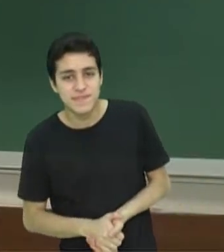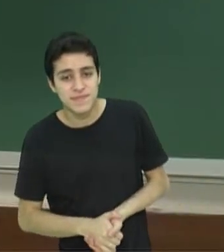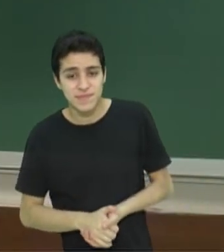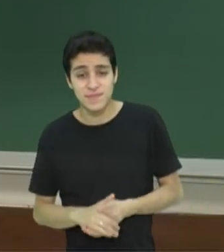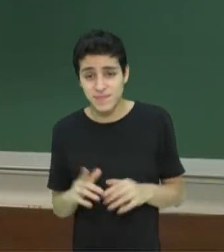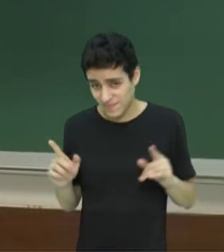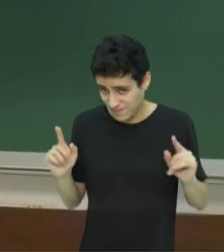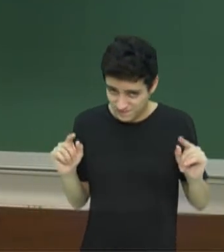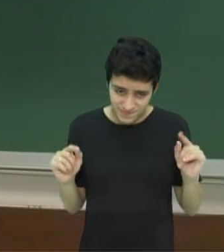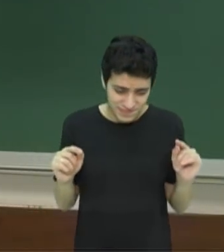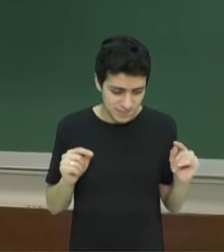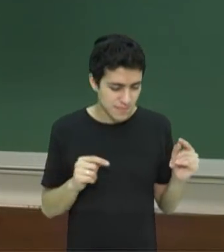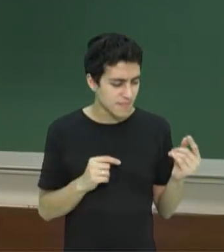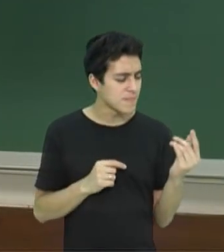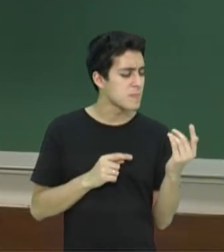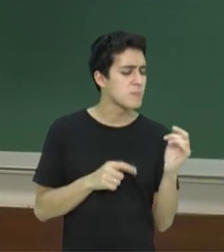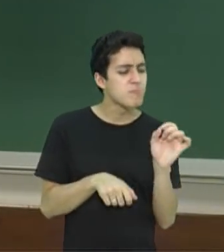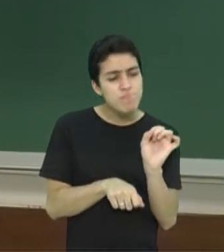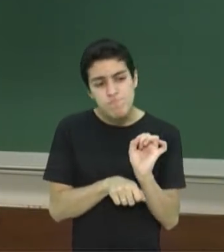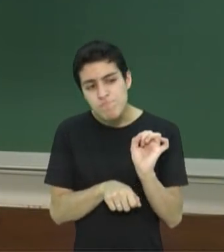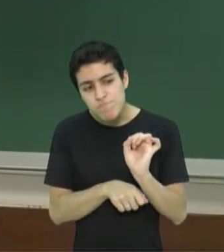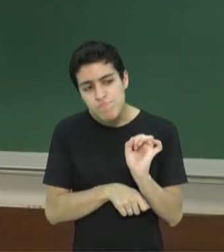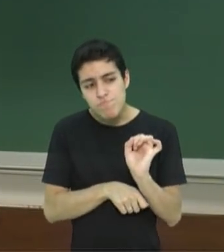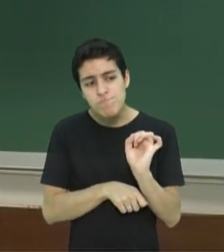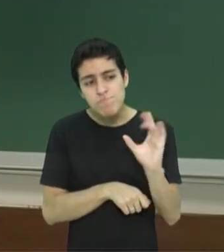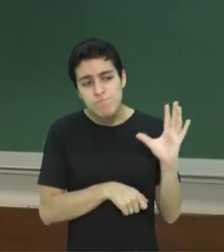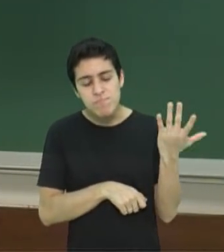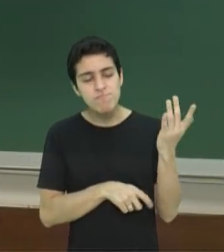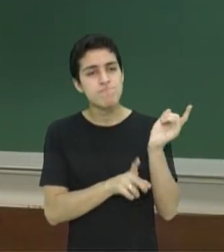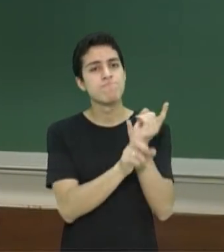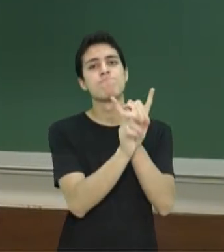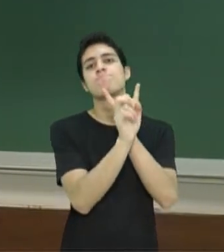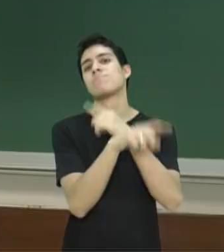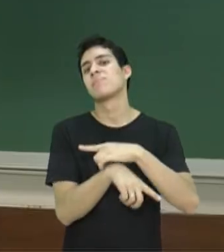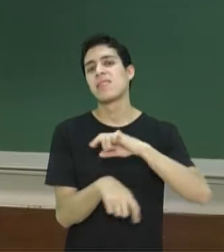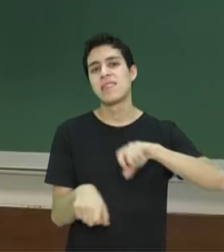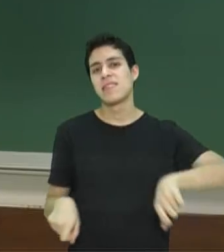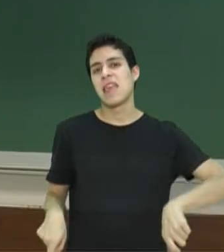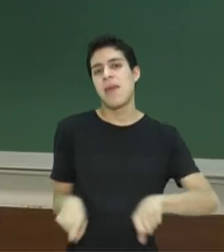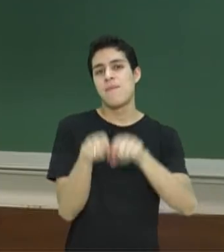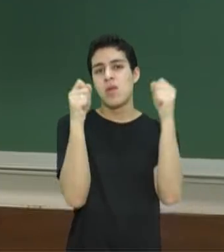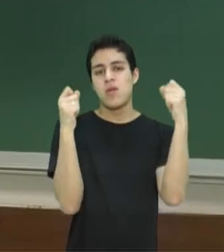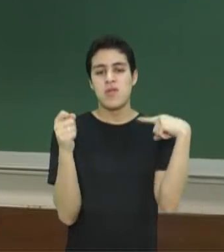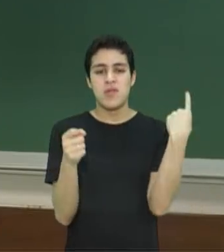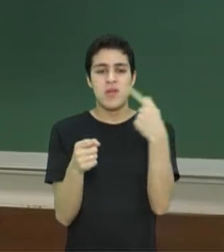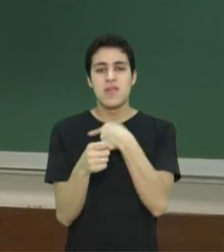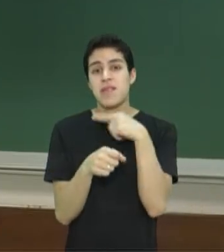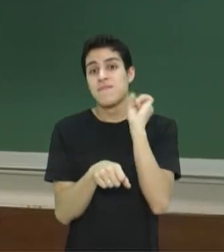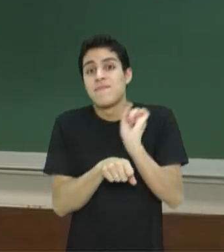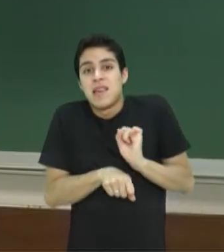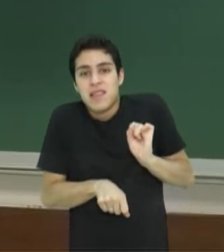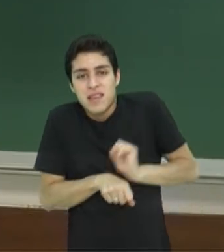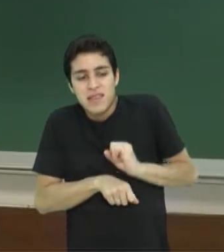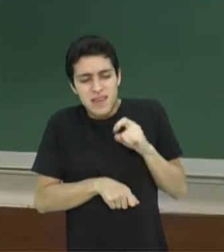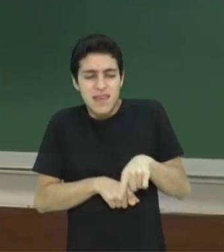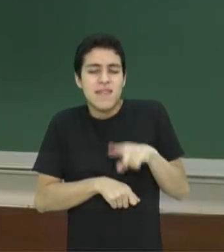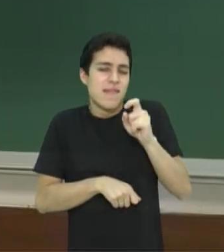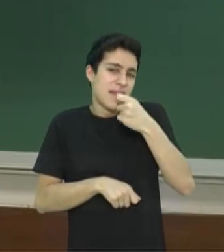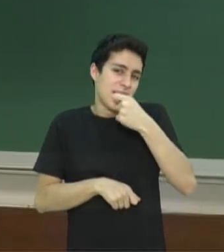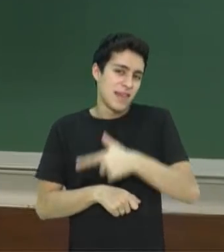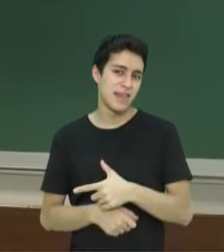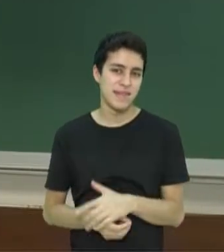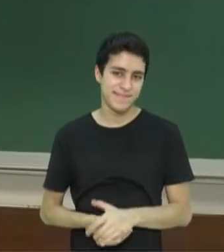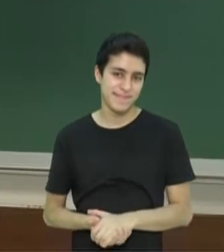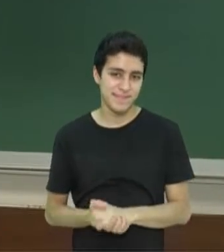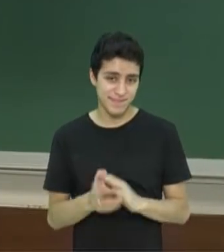da expectativa é quando eu estou esperando algo acontecer e aquilo não acontece, acontece ao contrário. Geralmente, isso é engraçado.